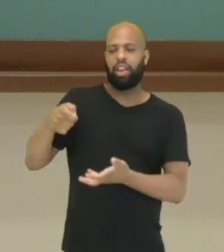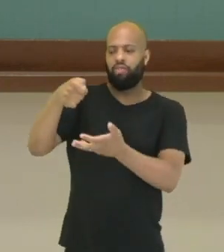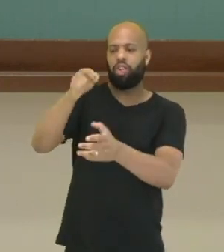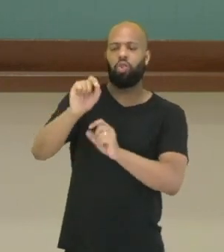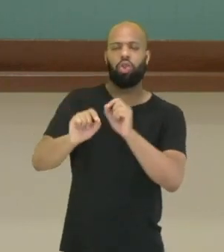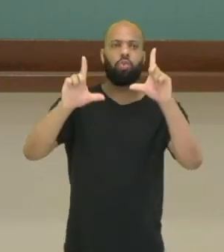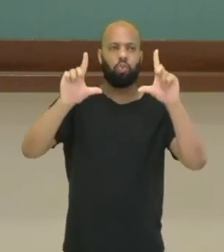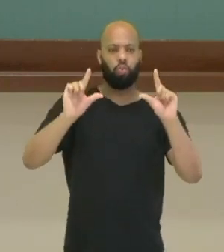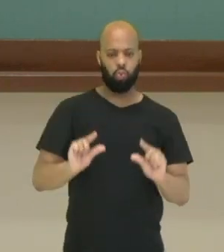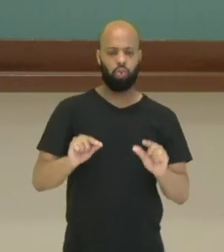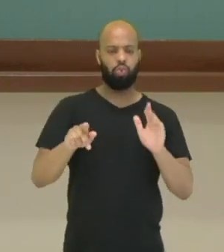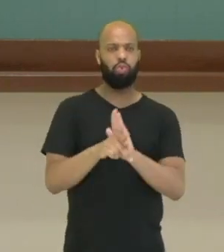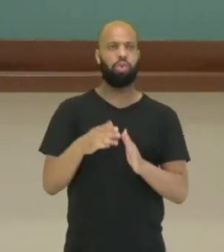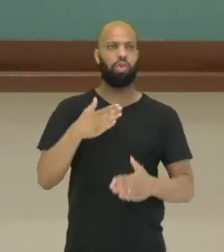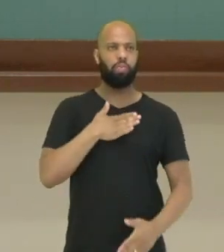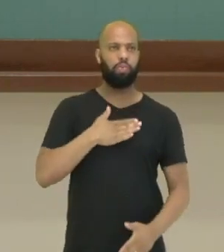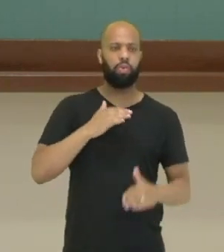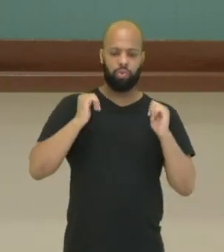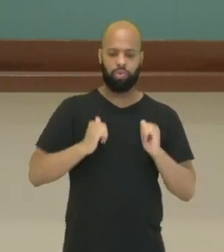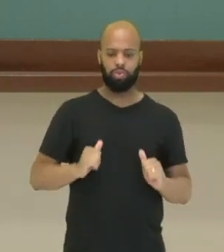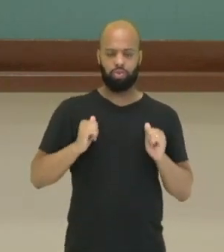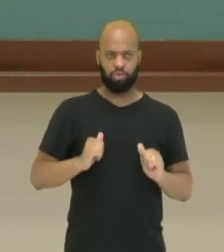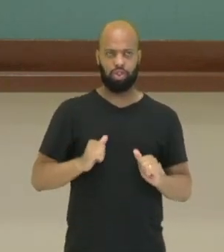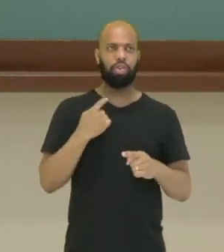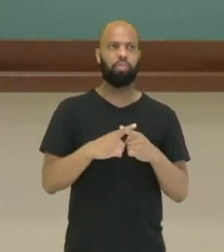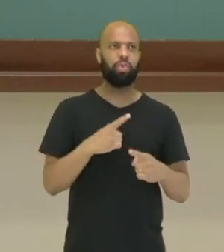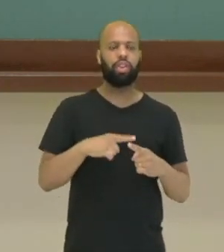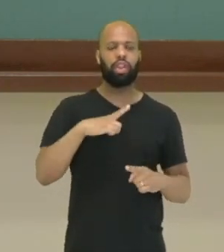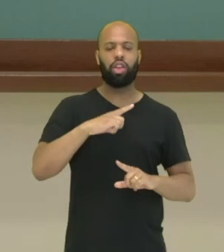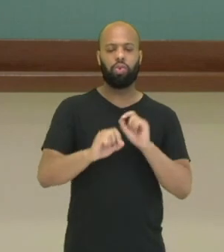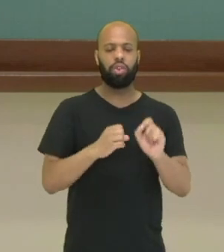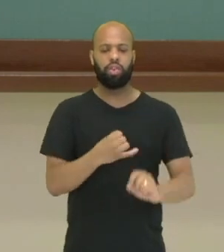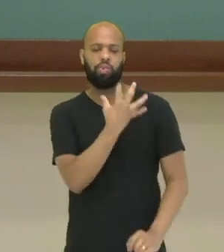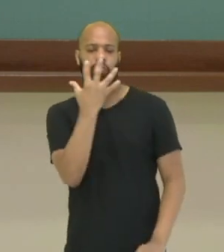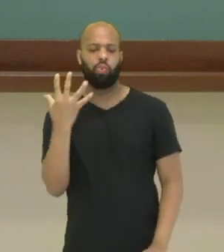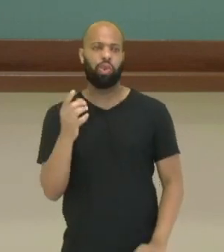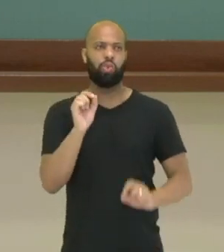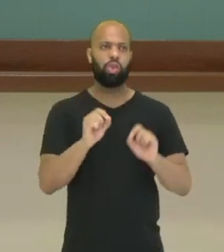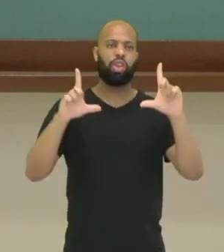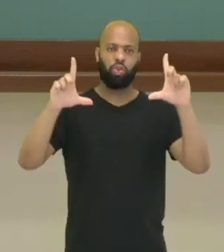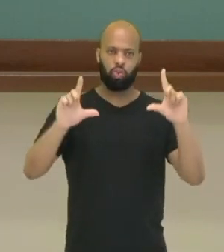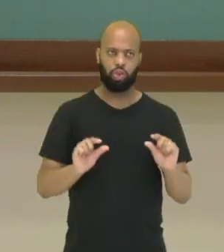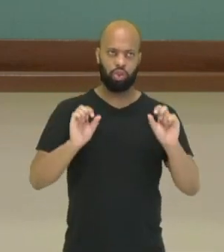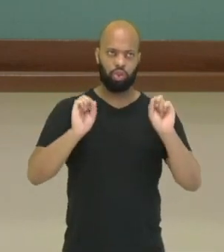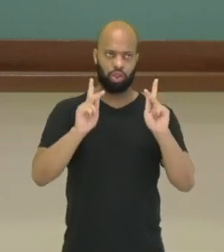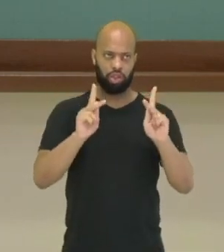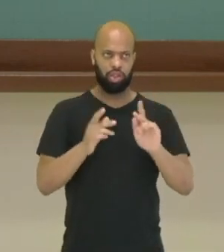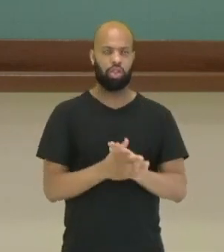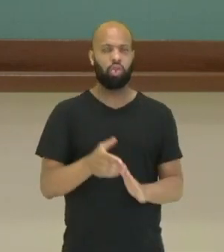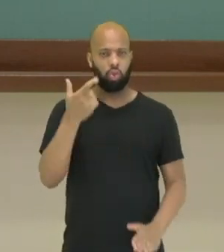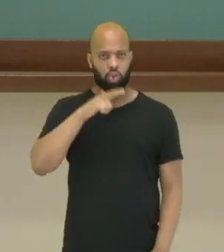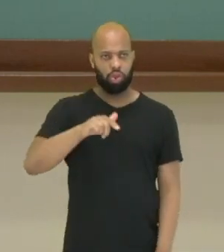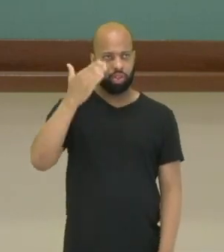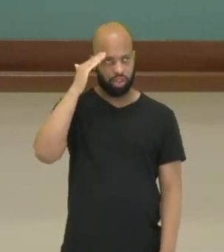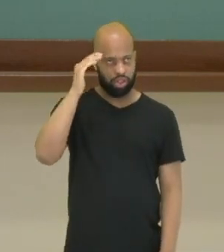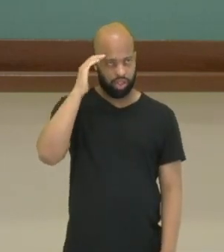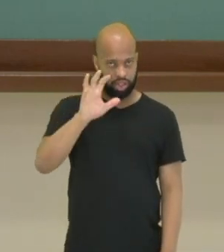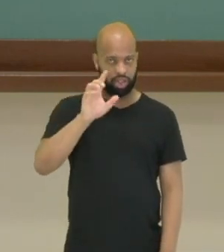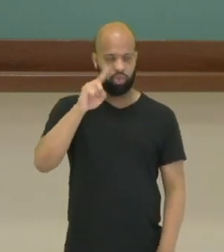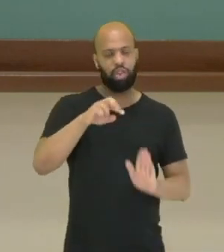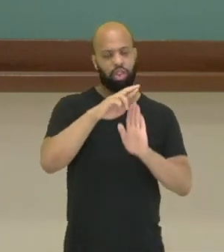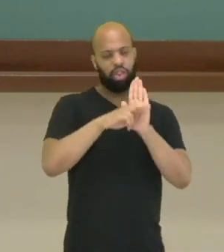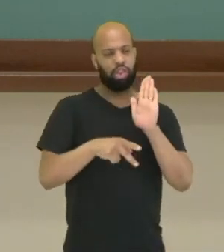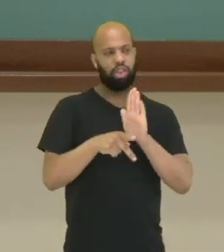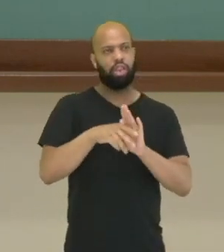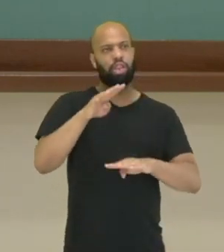de roupas na minha mala, né? Uma quantidade reduzida. Conseguiram entender o princípio